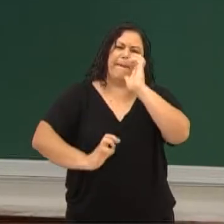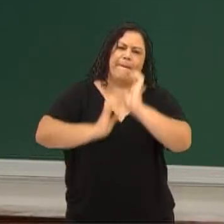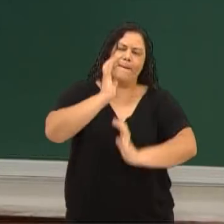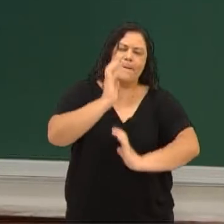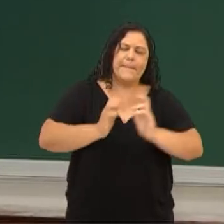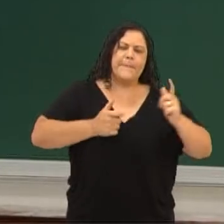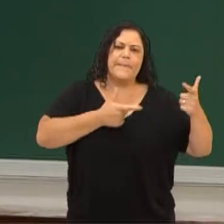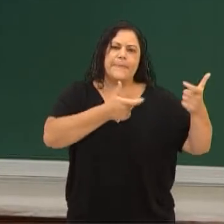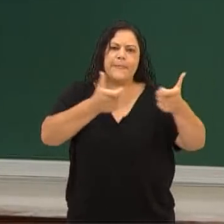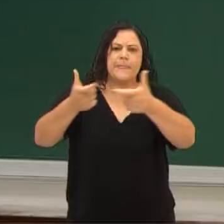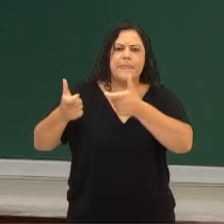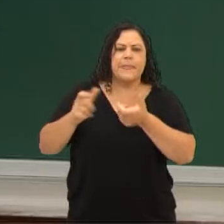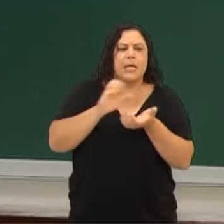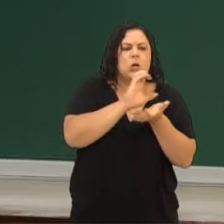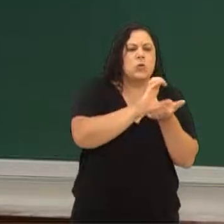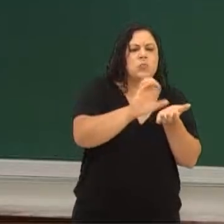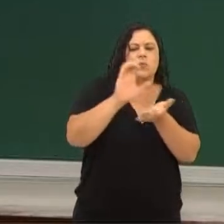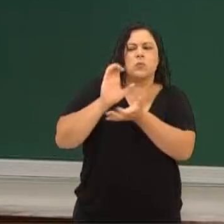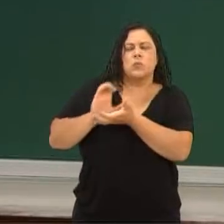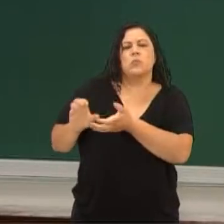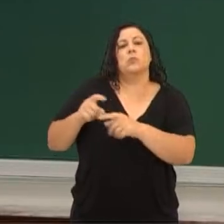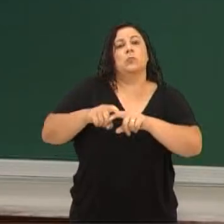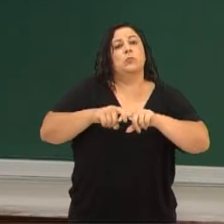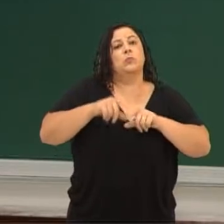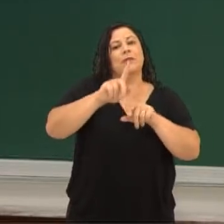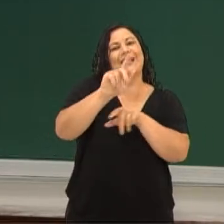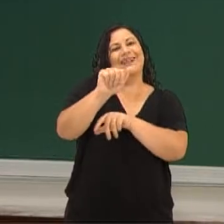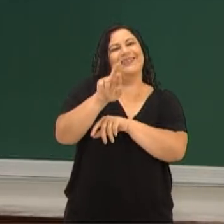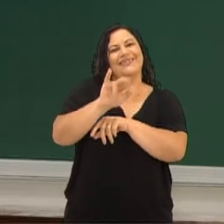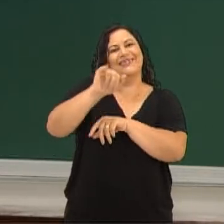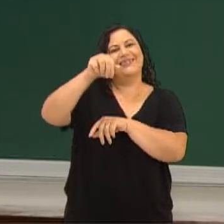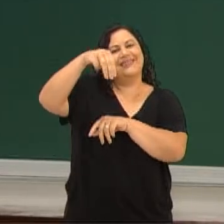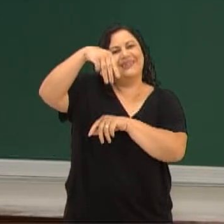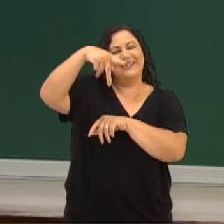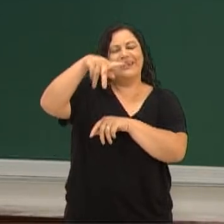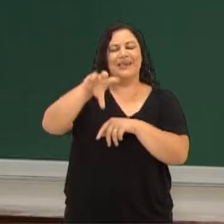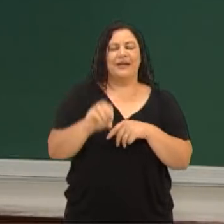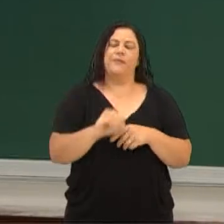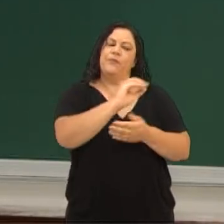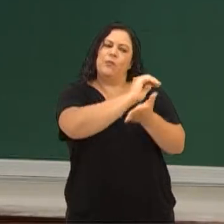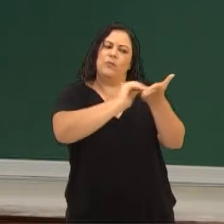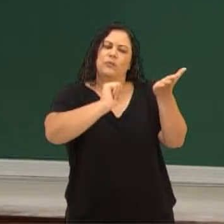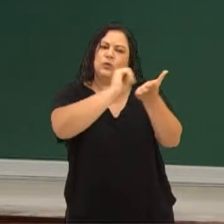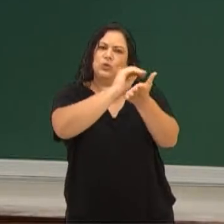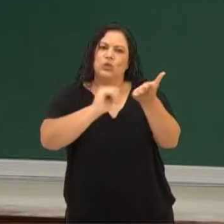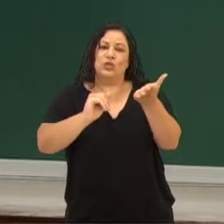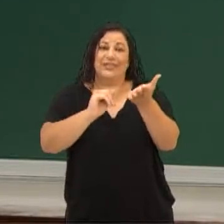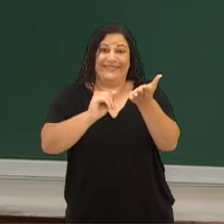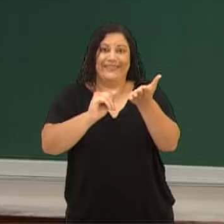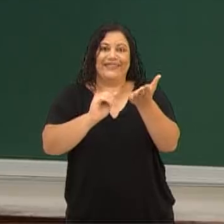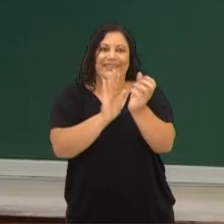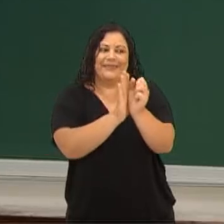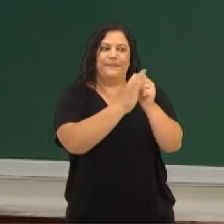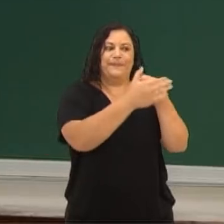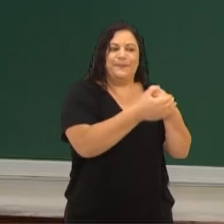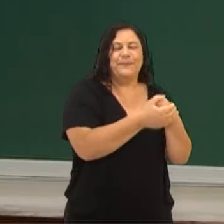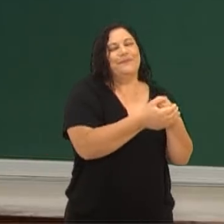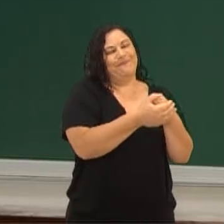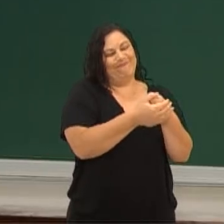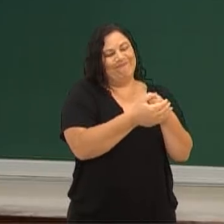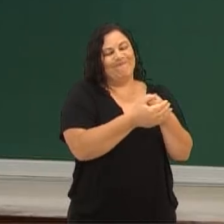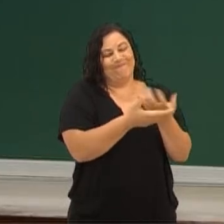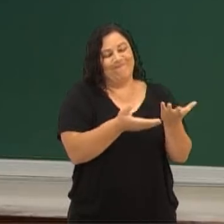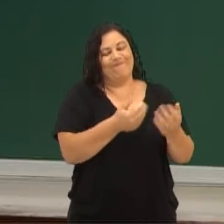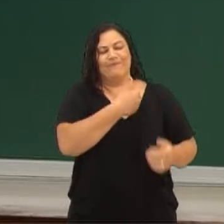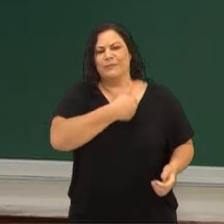financiados muitas vezes por esse garimpo, por essa extração ilegal aí que eles fazem. Tá? E o governo não tem capacidade